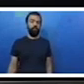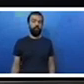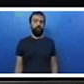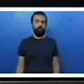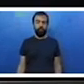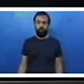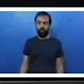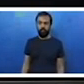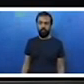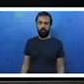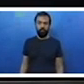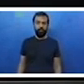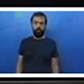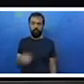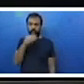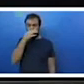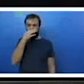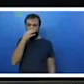possível.